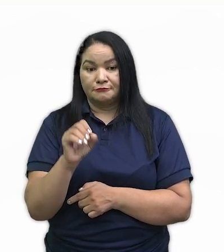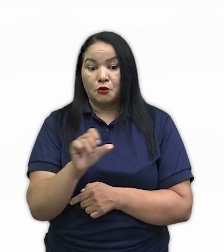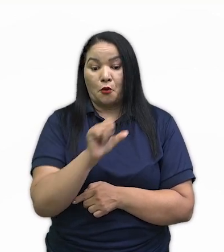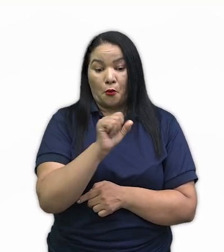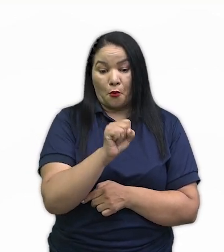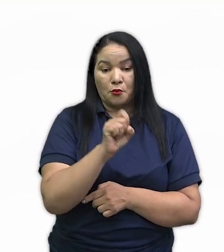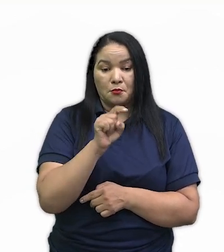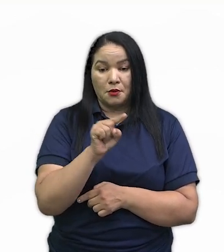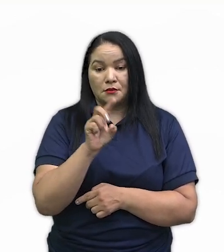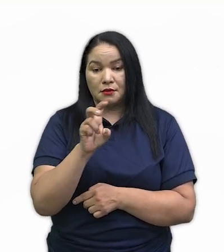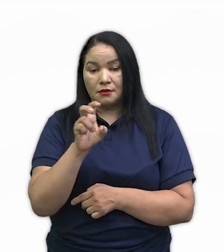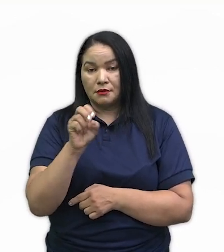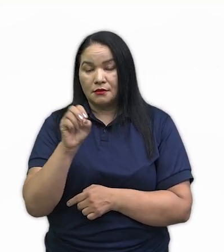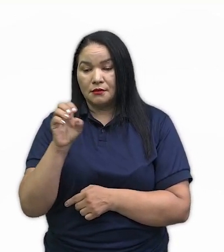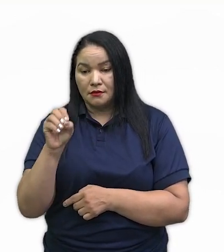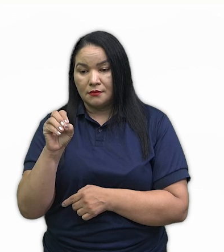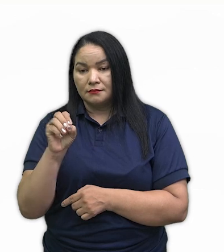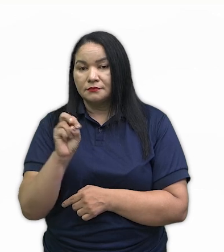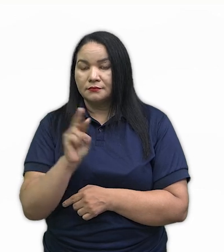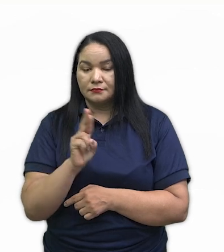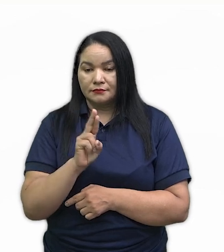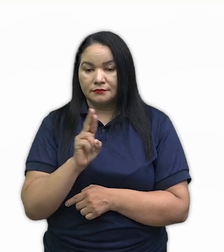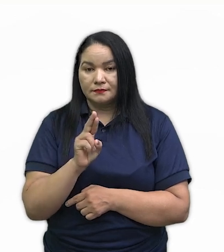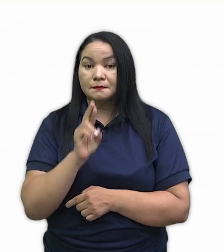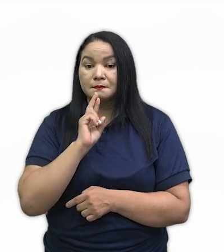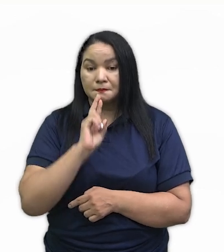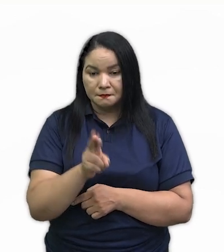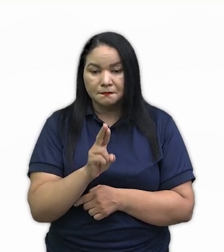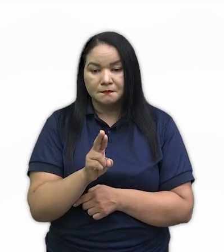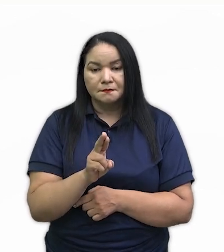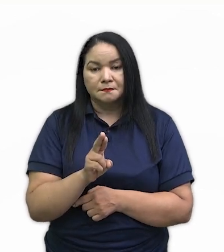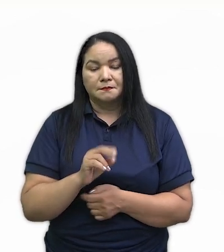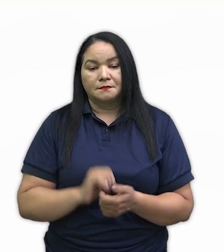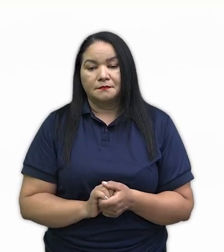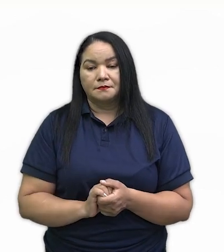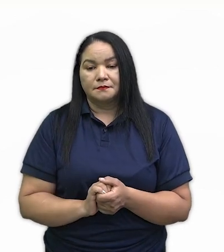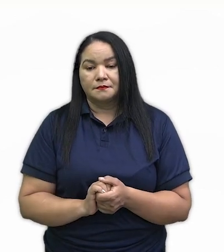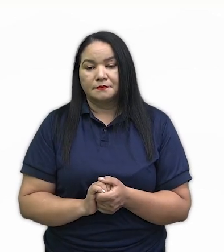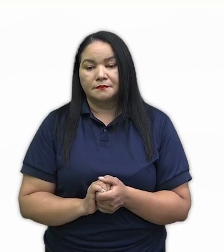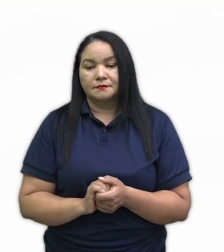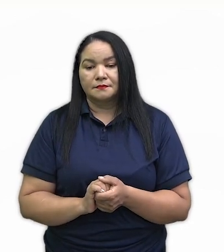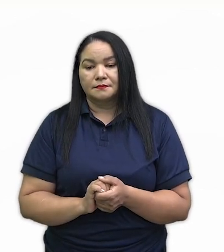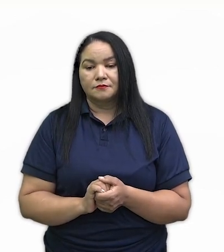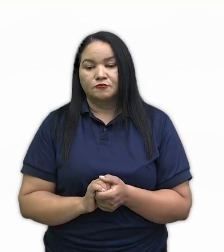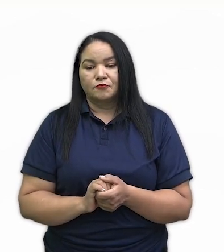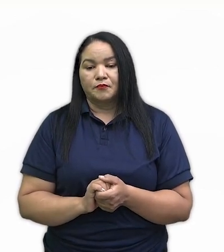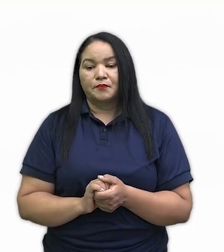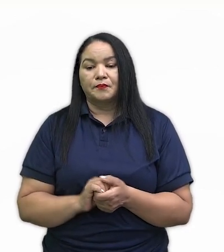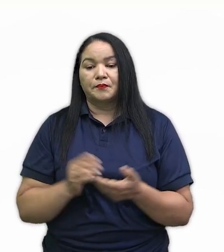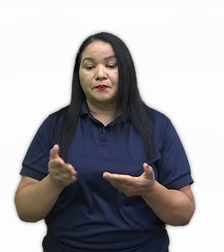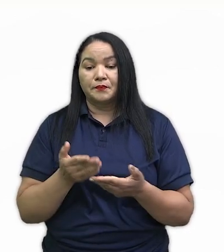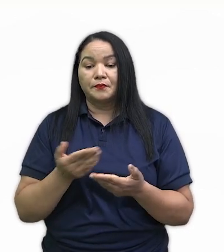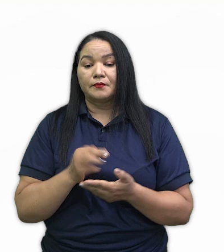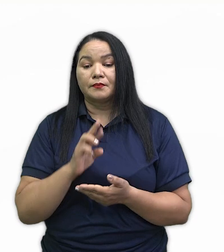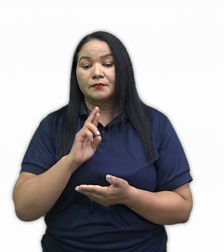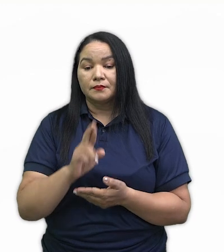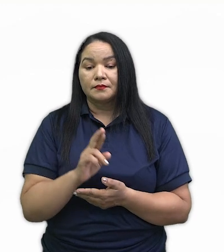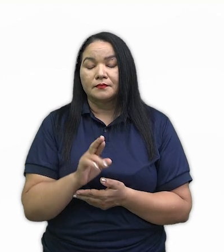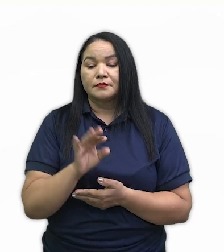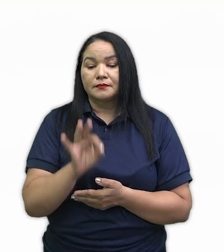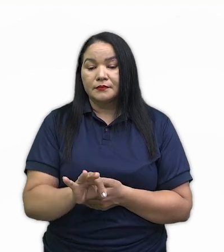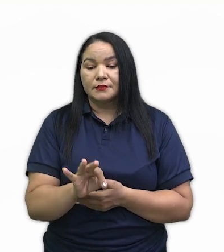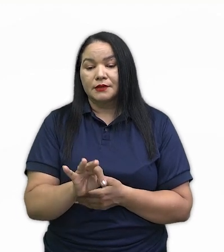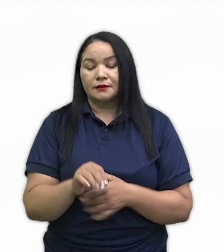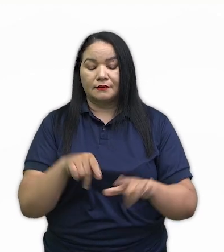8.500. Essa é a nossa resposta, tá? Então, nós temos aqui o resultado, resposta